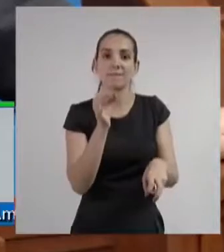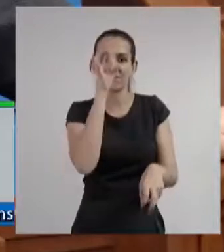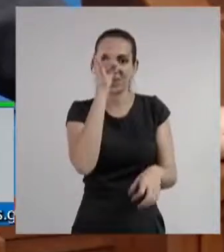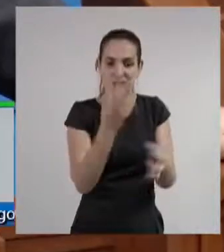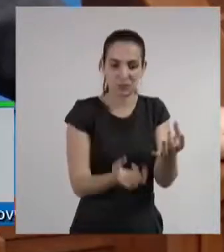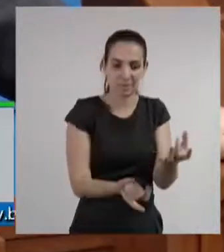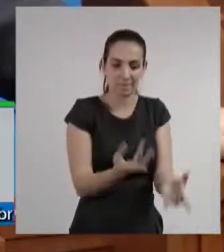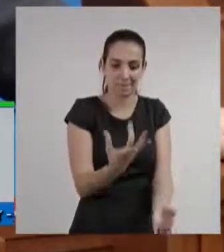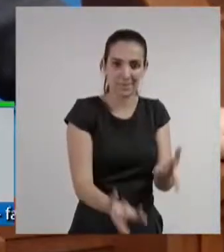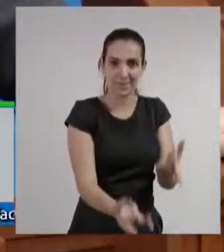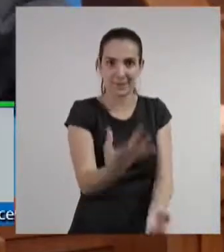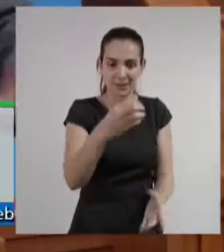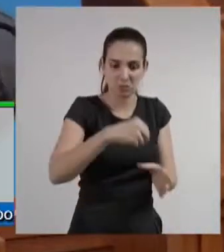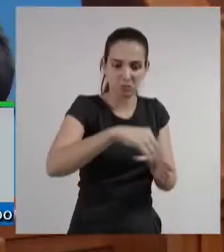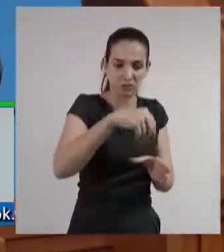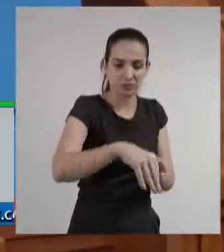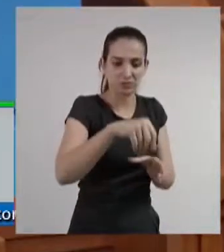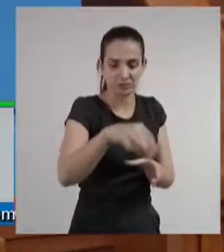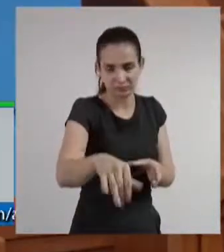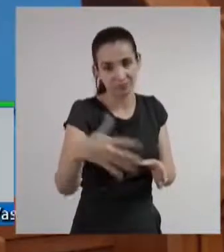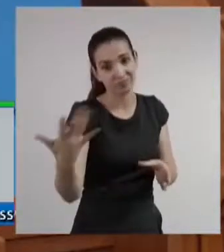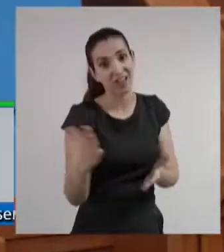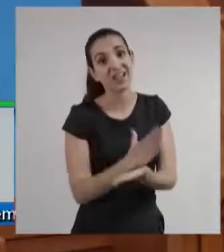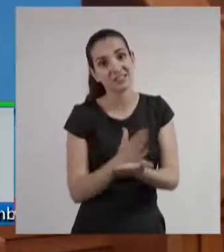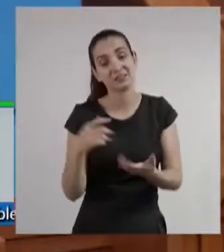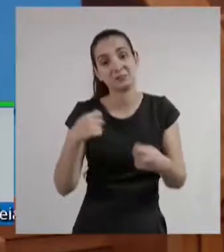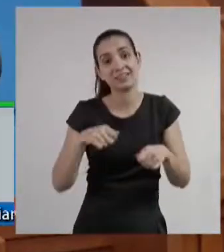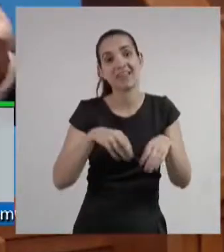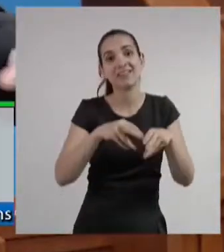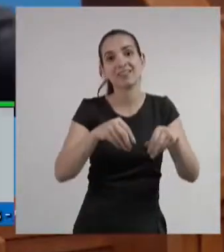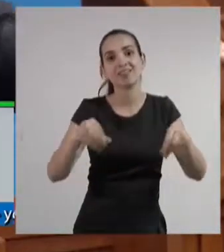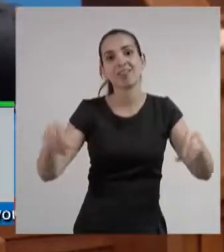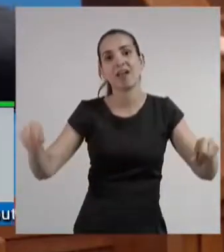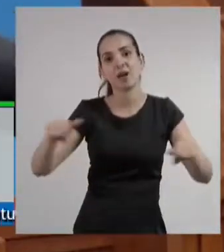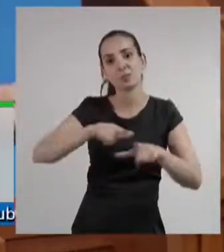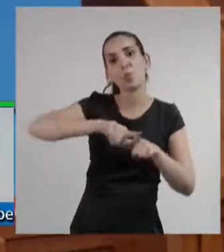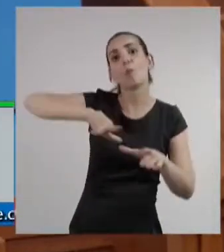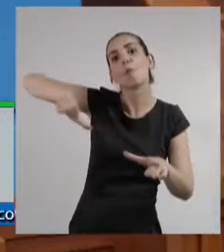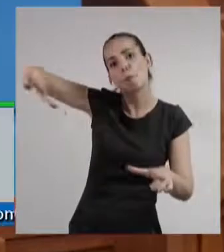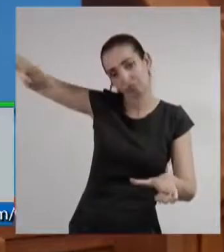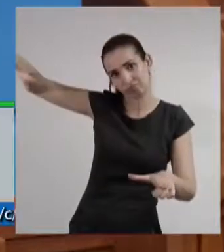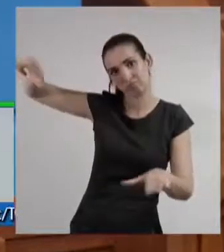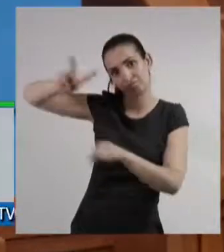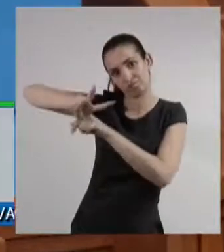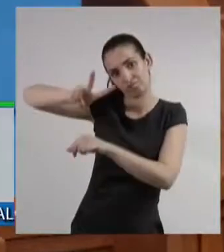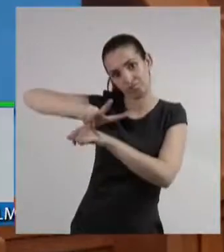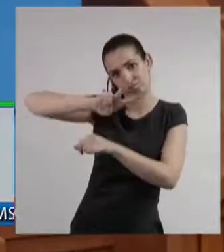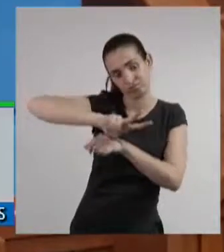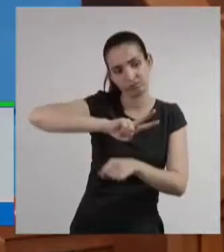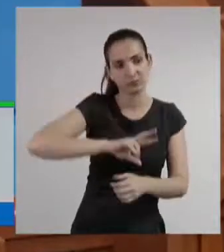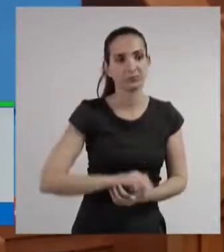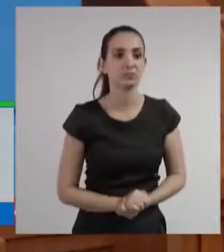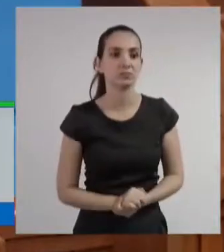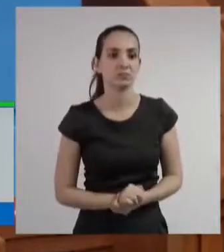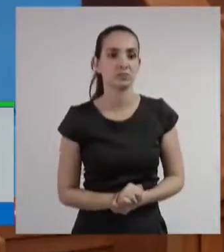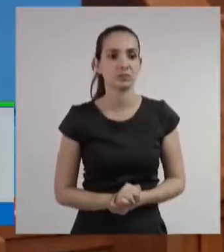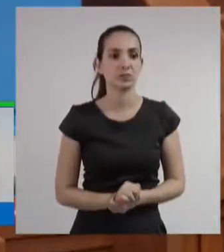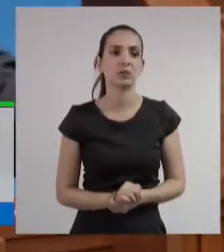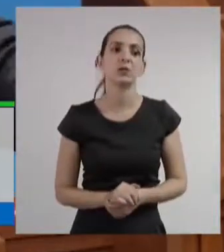muito com o Jaime Beru, o secretário Jaime, e